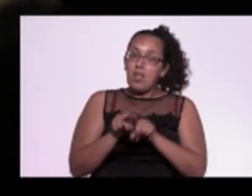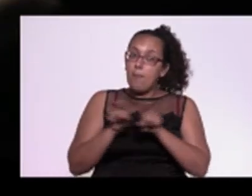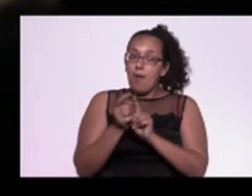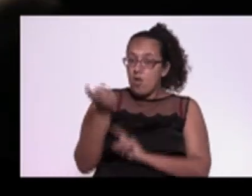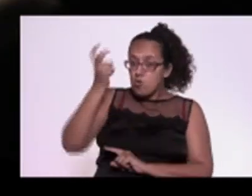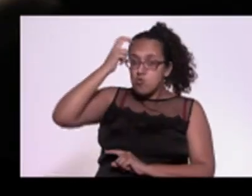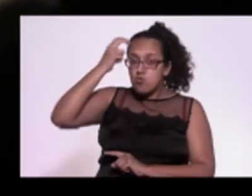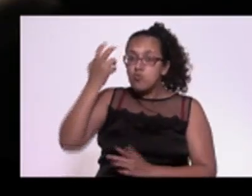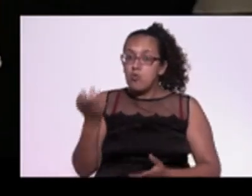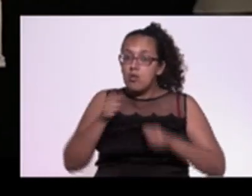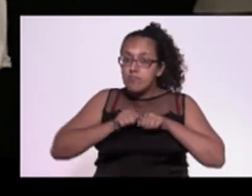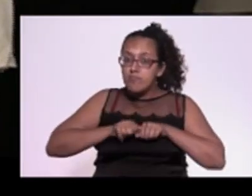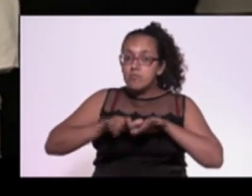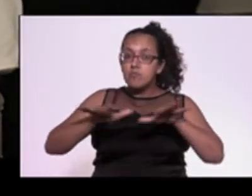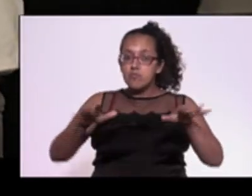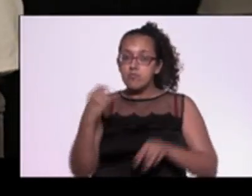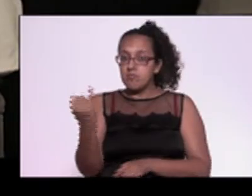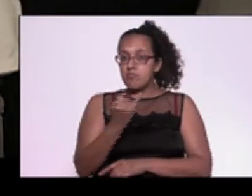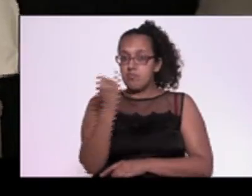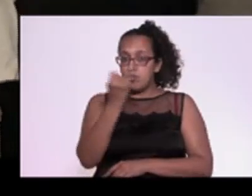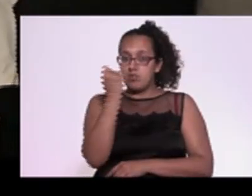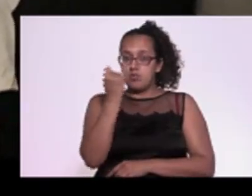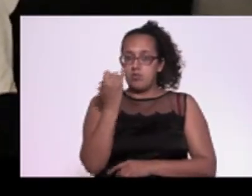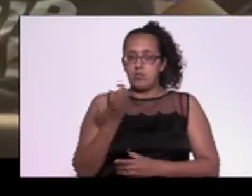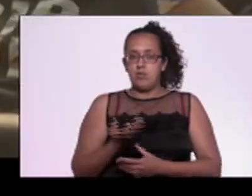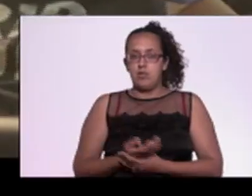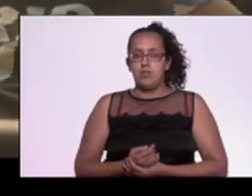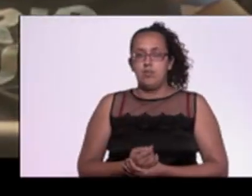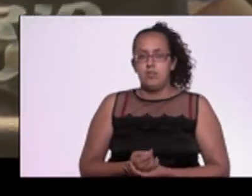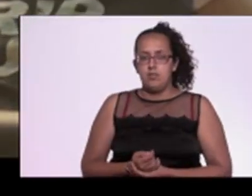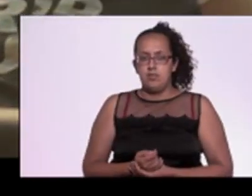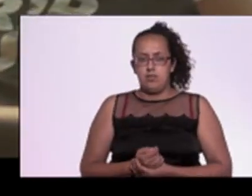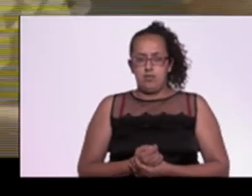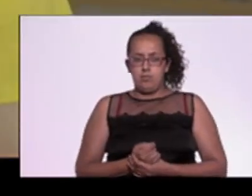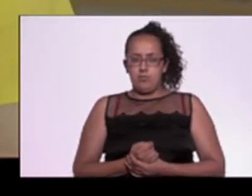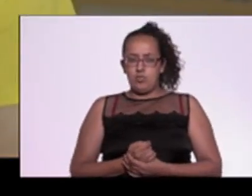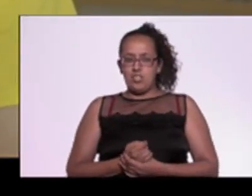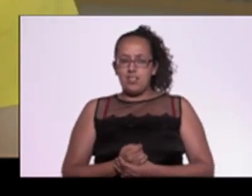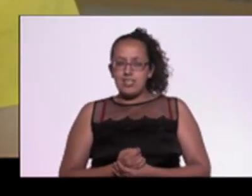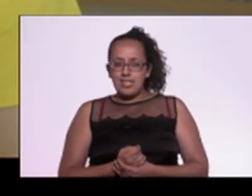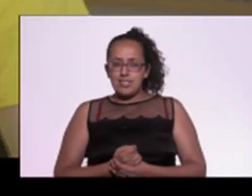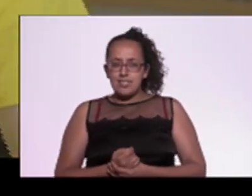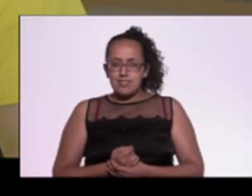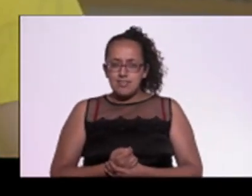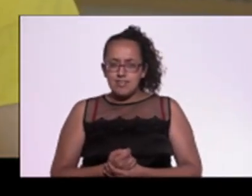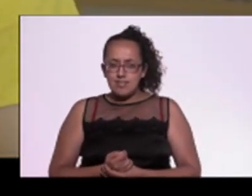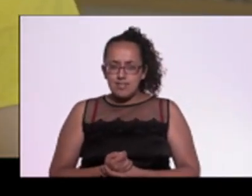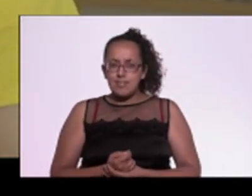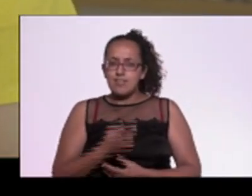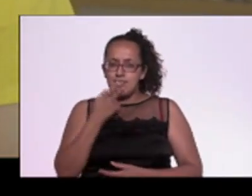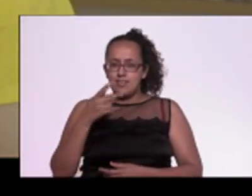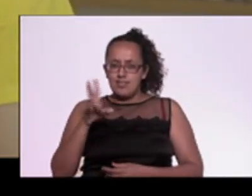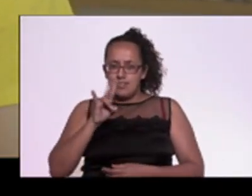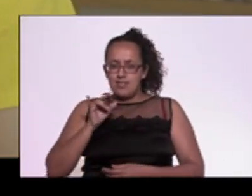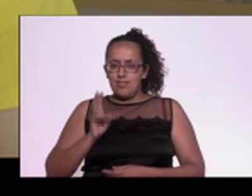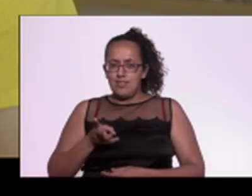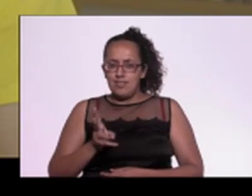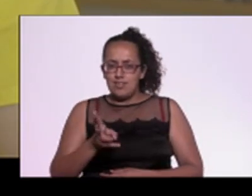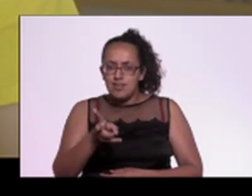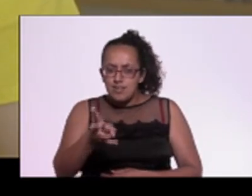independentes, terem esse espaço também, que é um espaço fundamental de abraçar os projetos, de abraçar